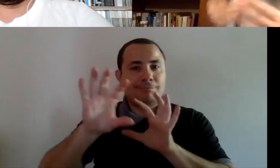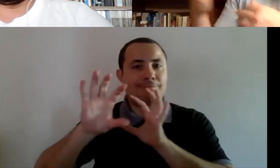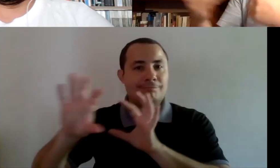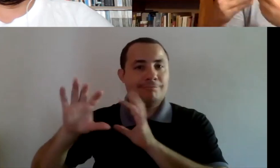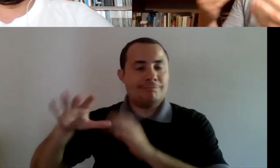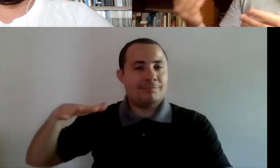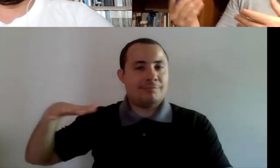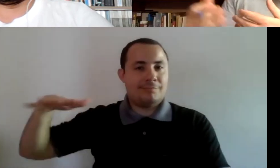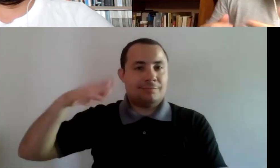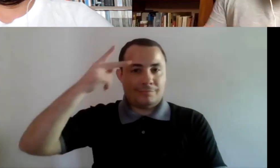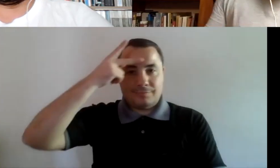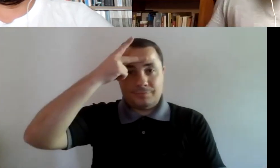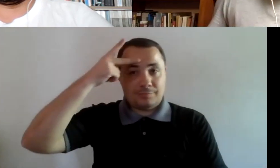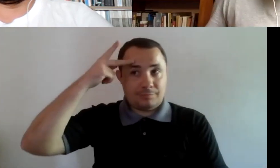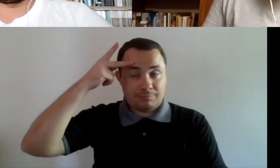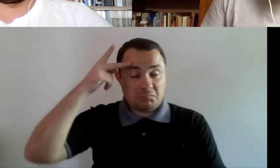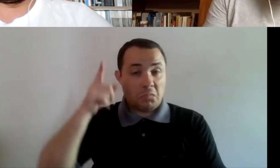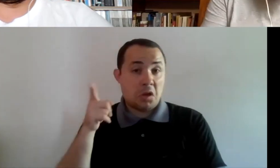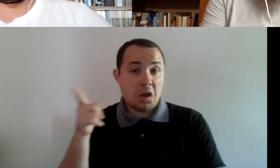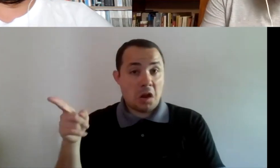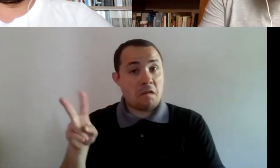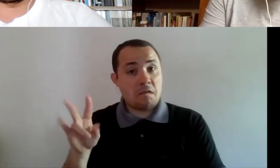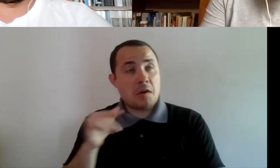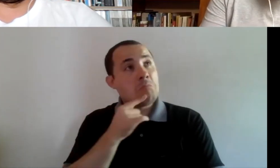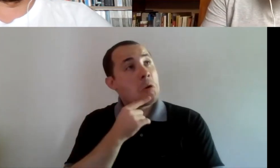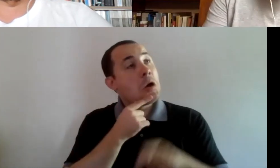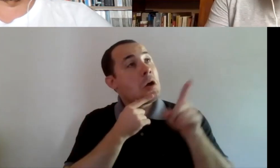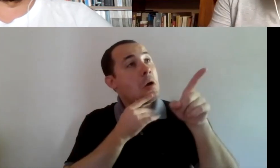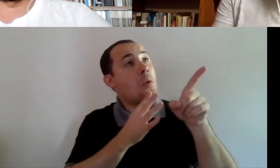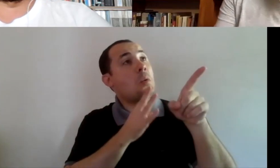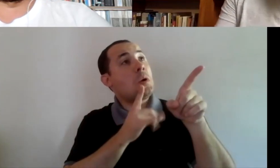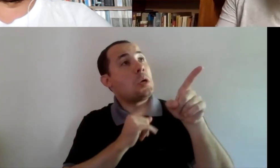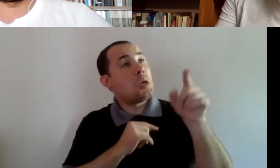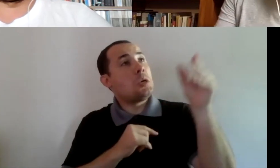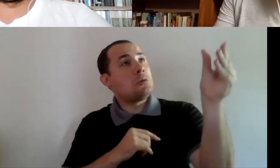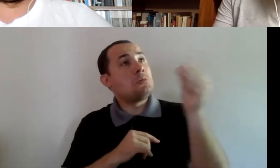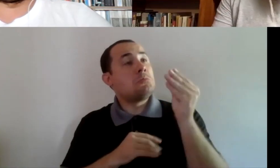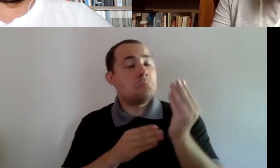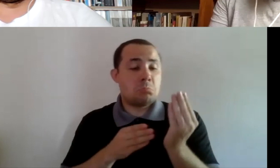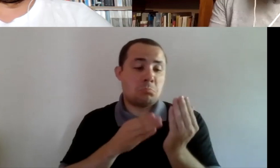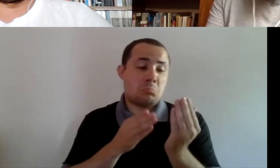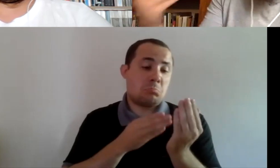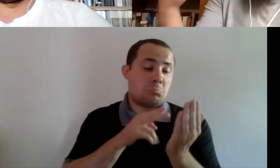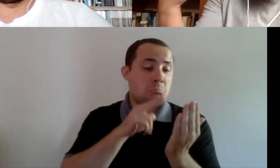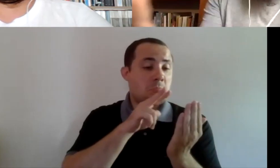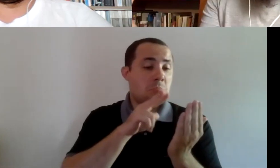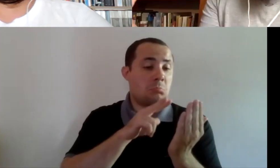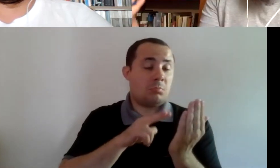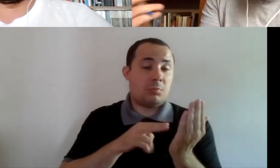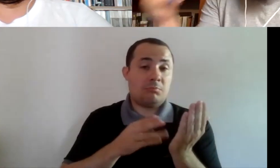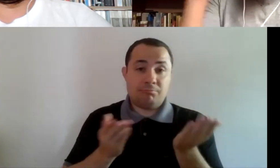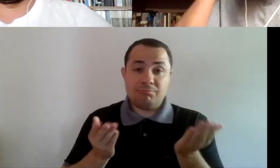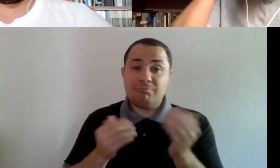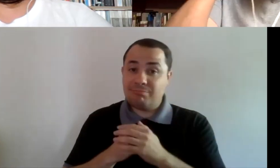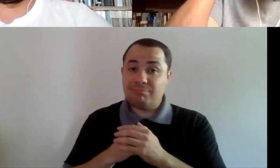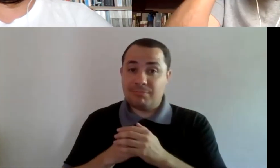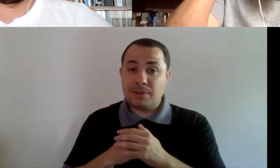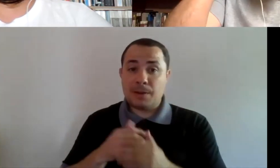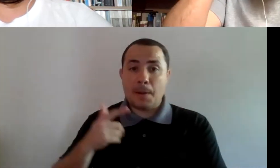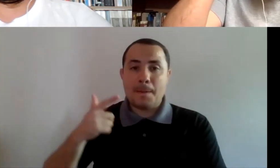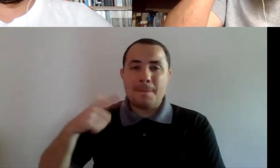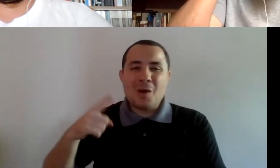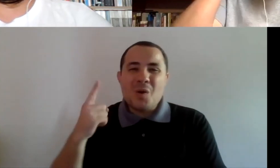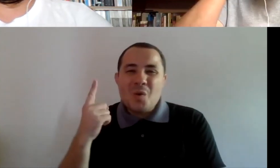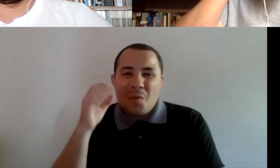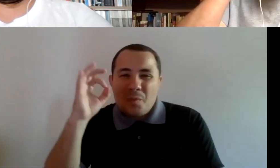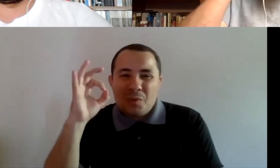novos autores, né, que não estavam no seu radar. Porque as pessoas elas não estão lendo só... E o dado curioso é que só 1% das